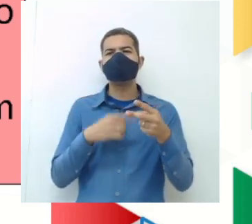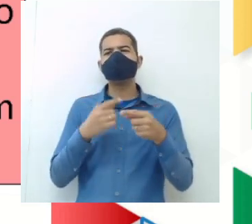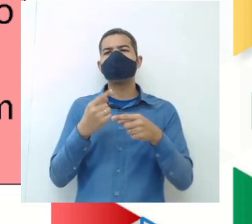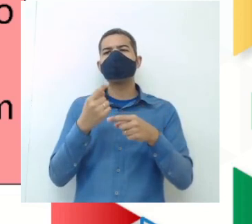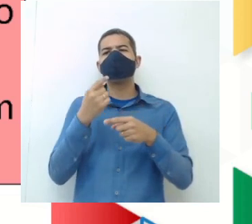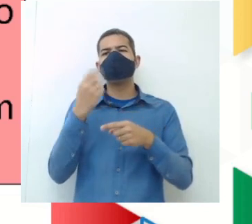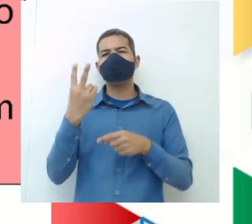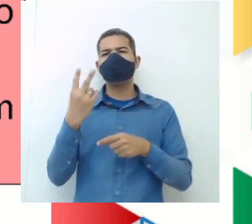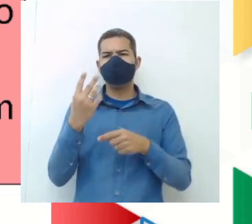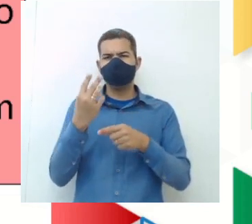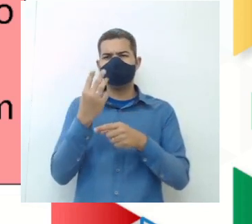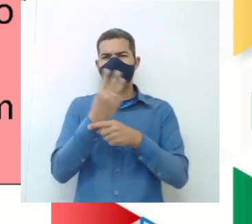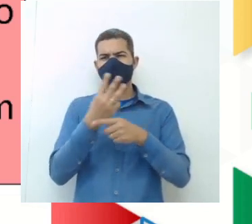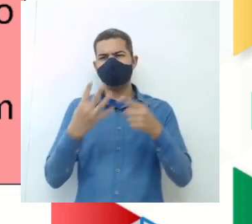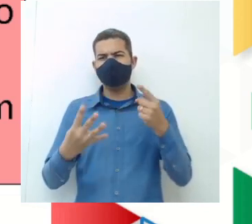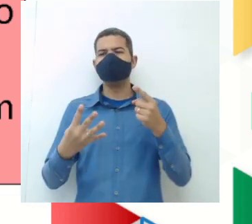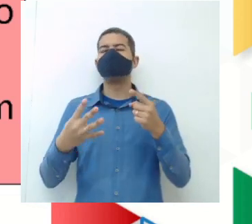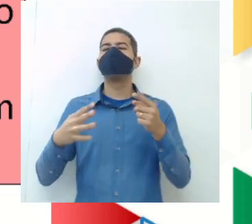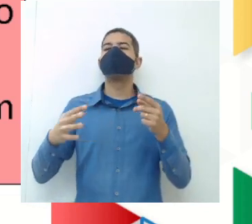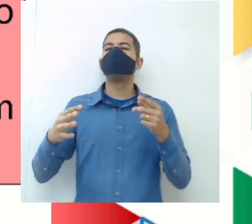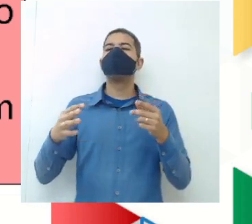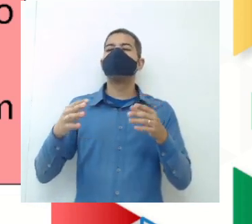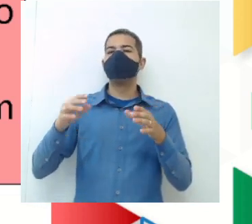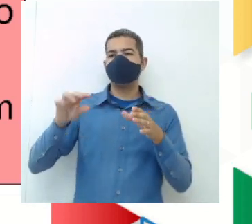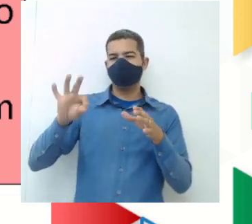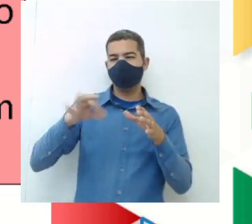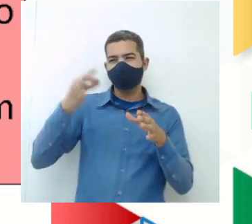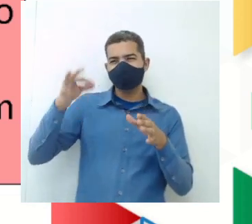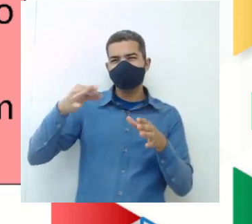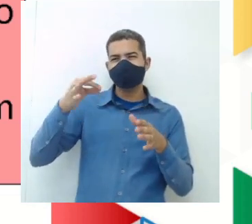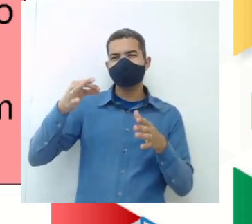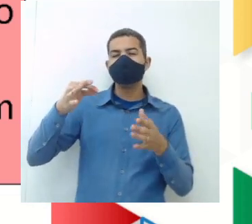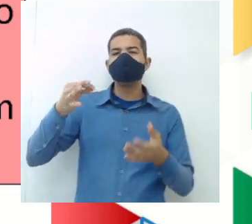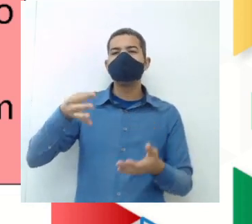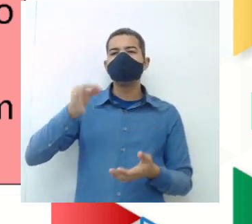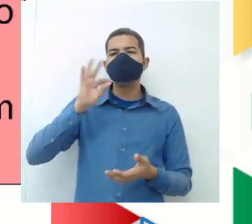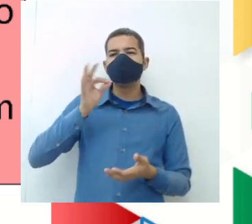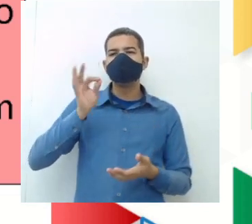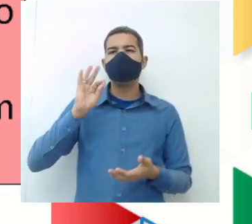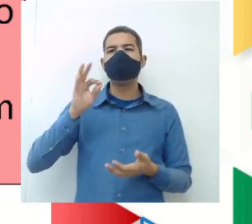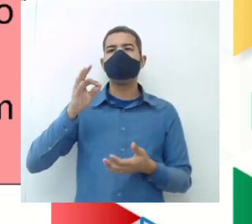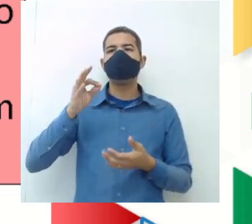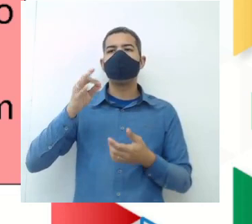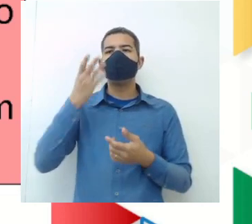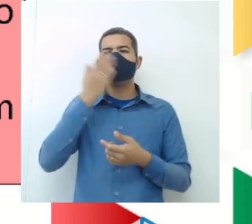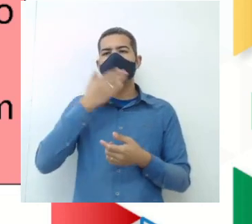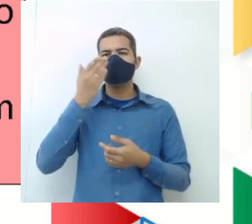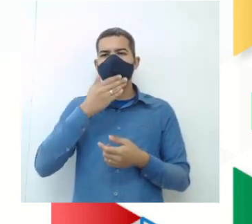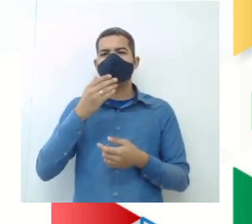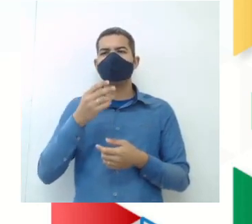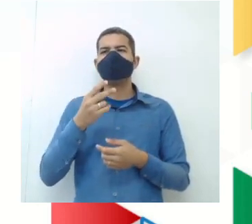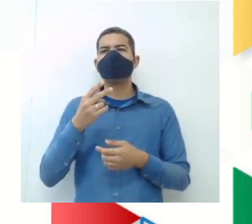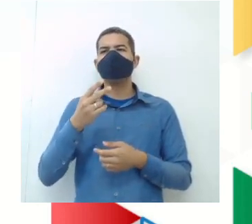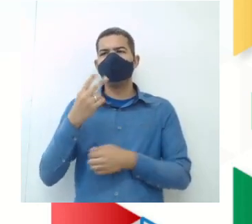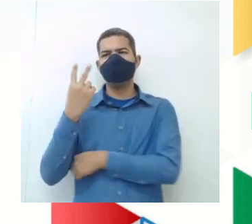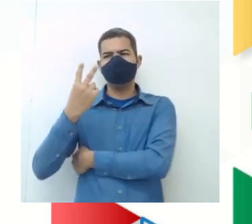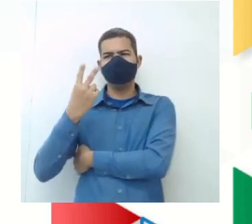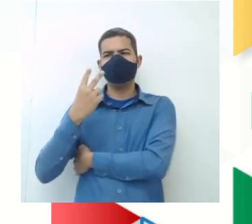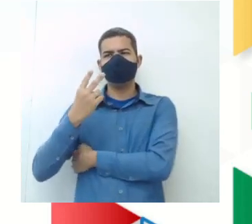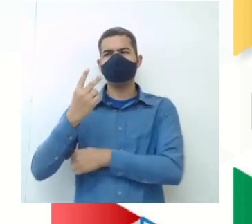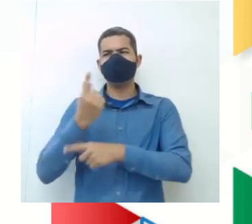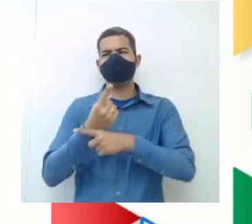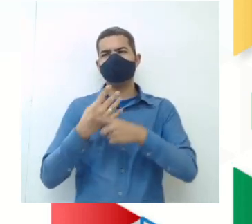1/2 de xícara de chá de manteiga com sal, tá bom? Essa é a base, não é o segredo não, é a base do